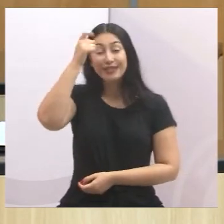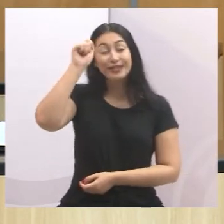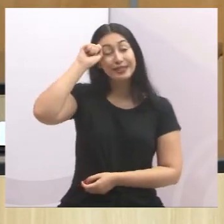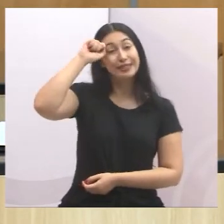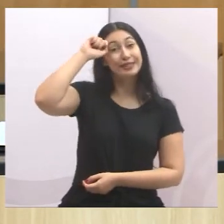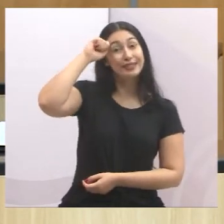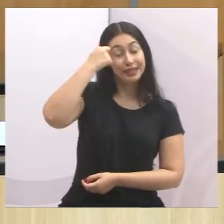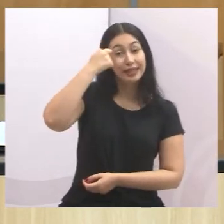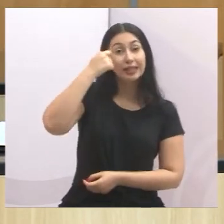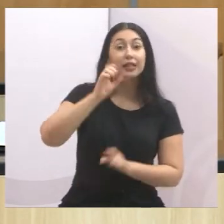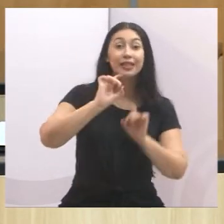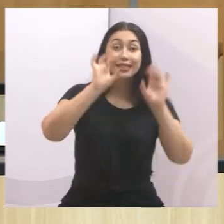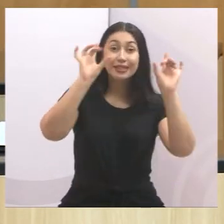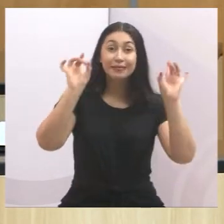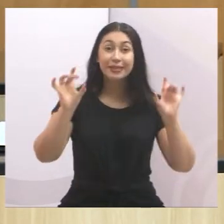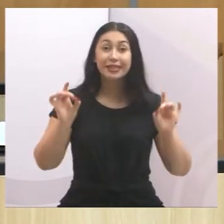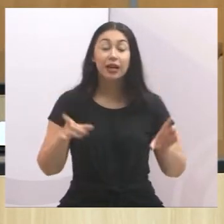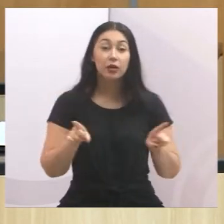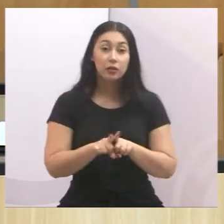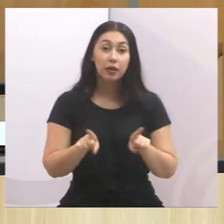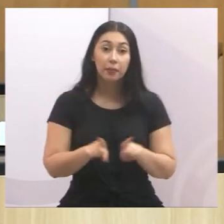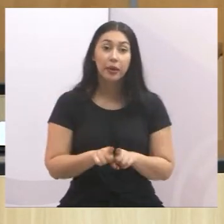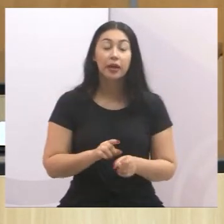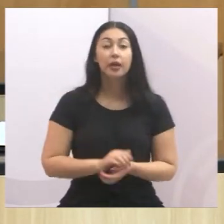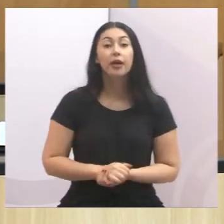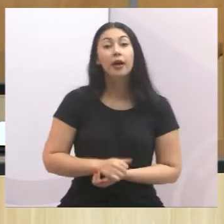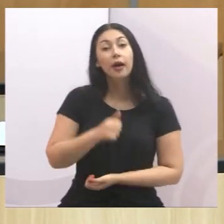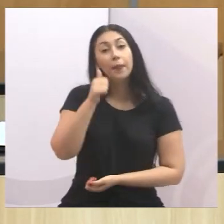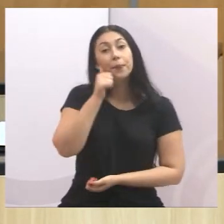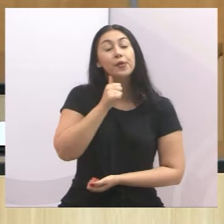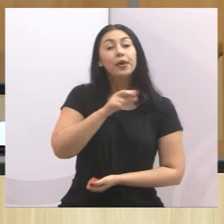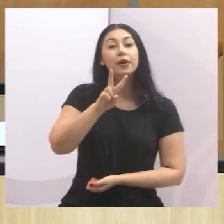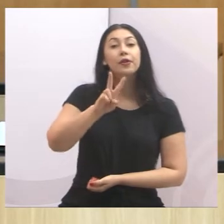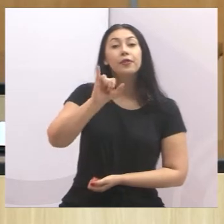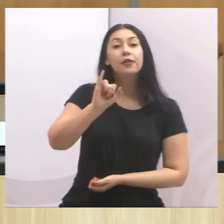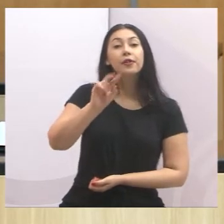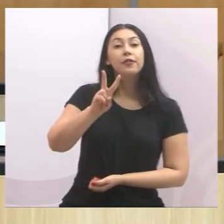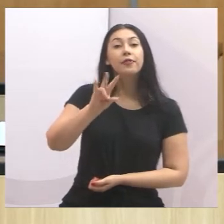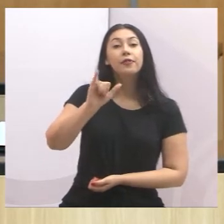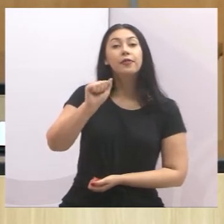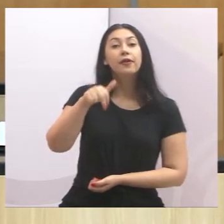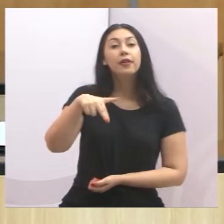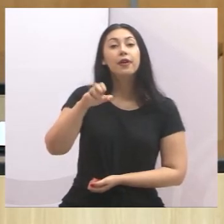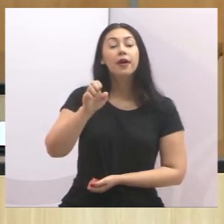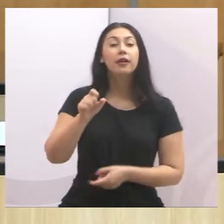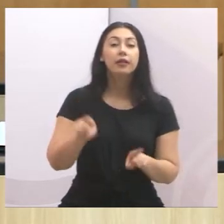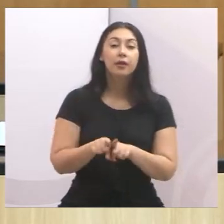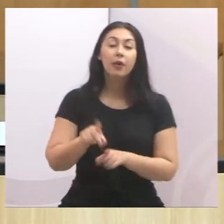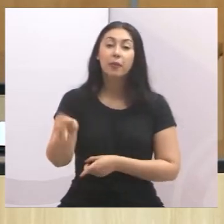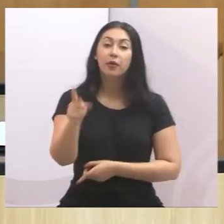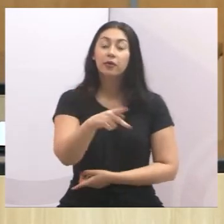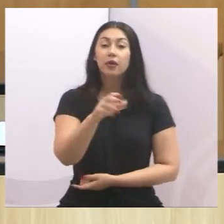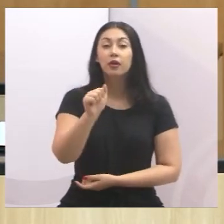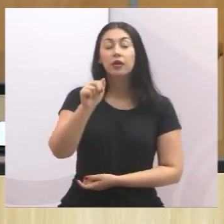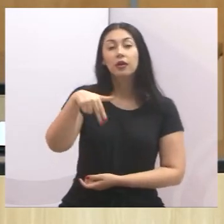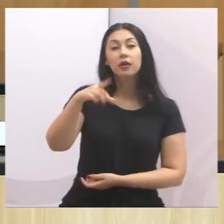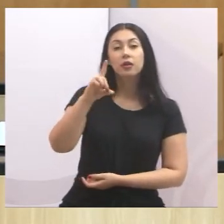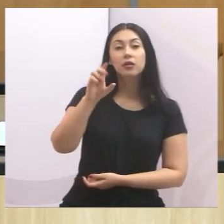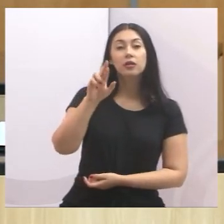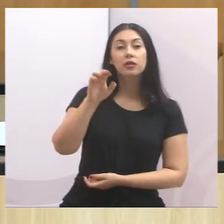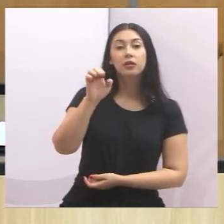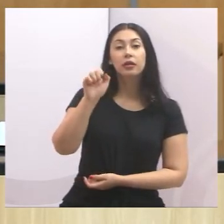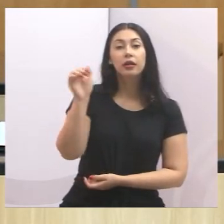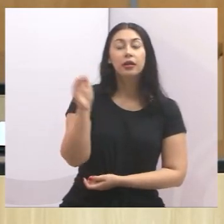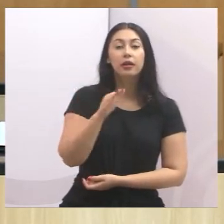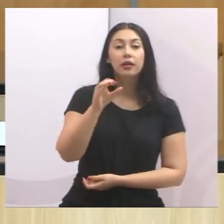de novembro, em especial à coordenadora, senhora Viviane Araújo, e aos professores Andréia Rezende, Celso Ricardo